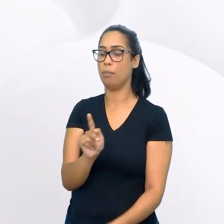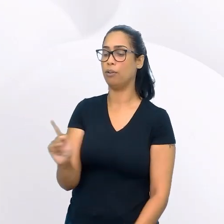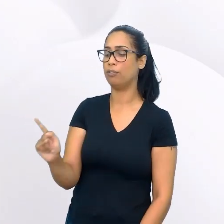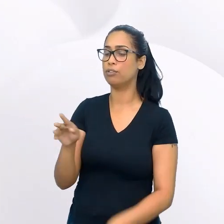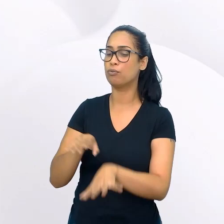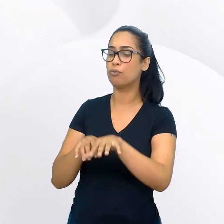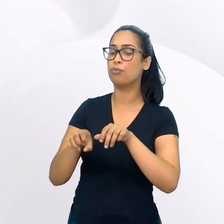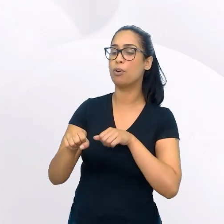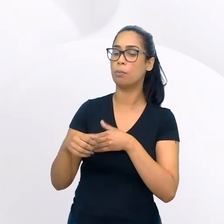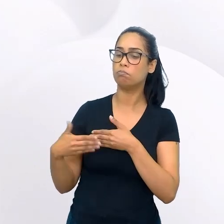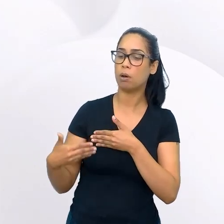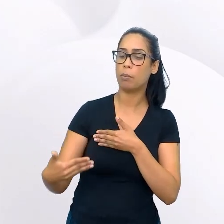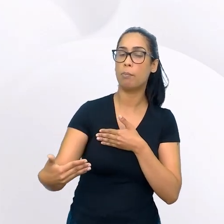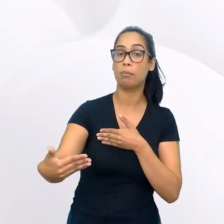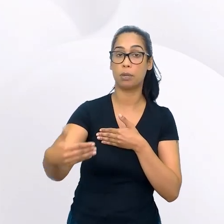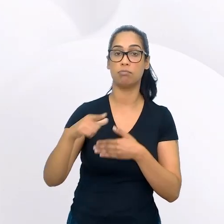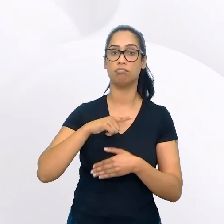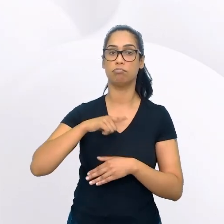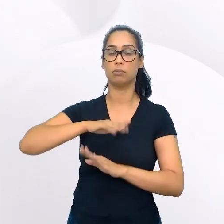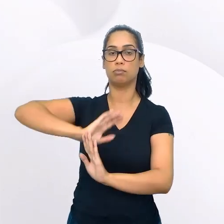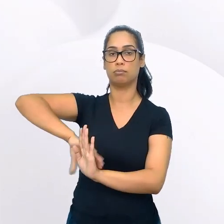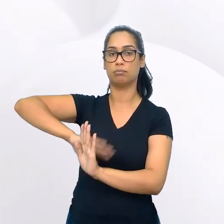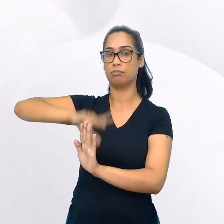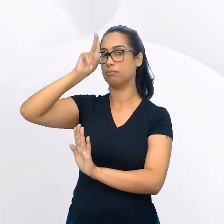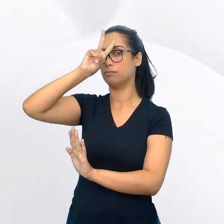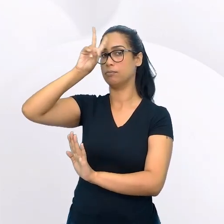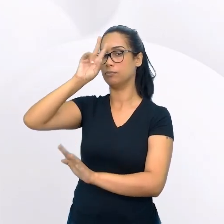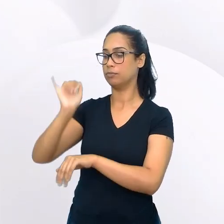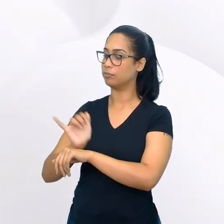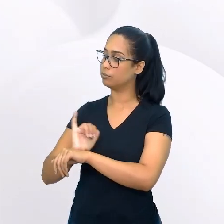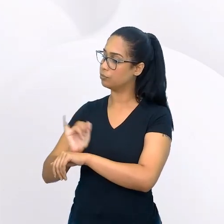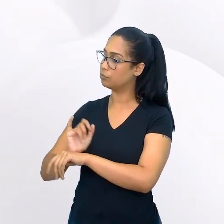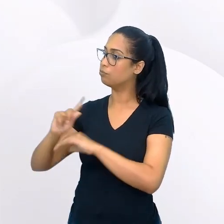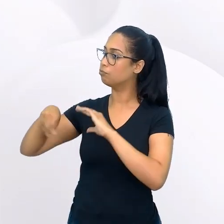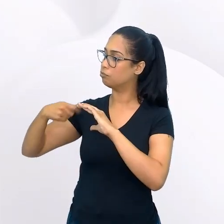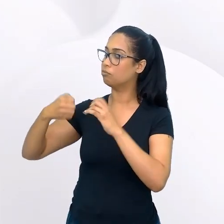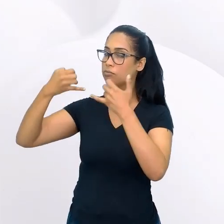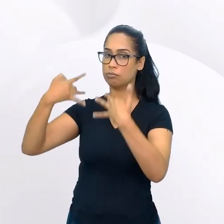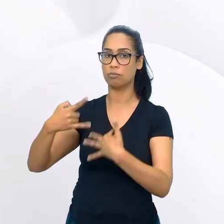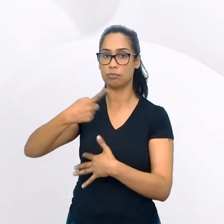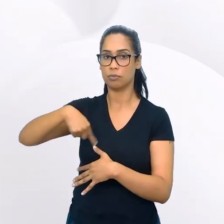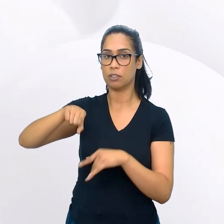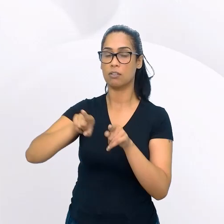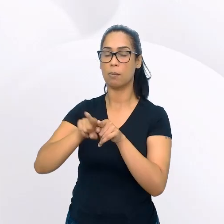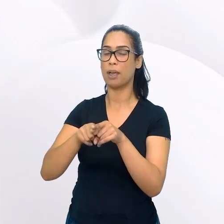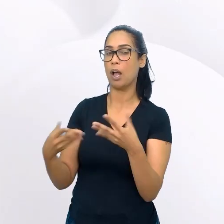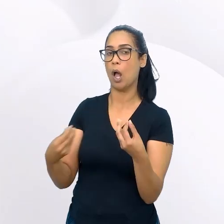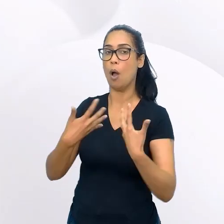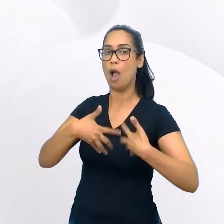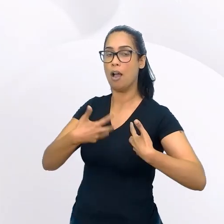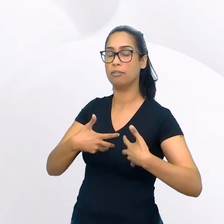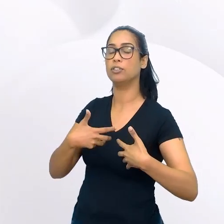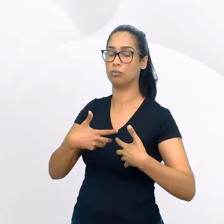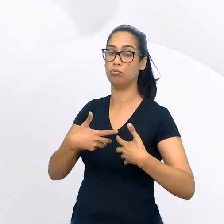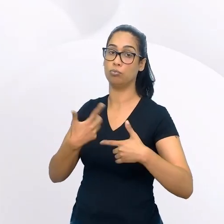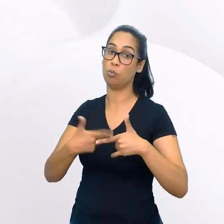aqui né podemos refletir sobre o nossa a nossa problemática